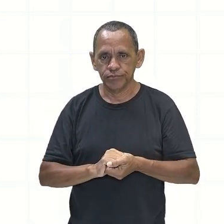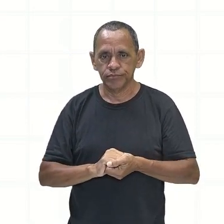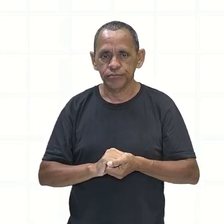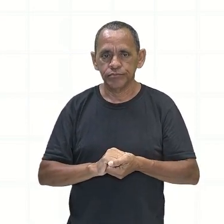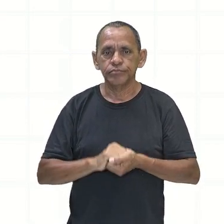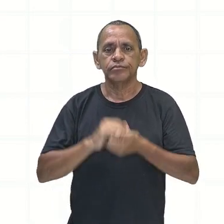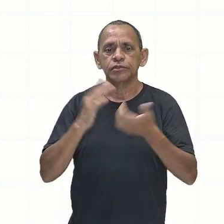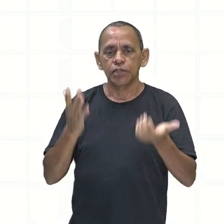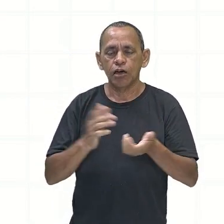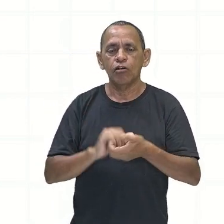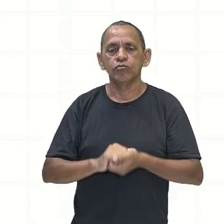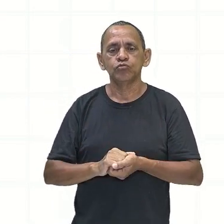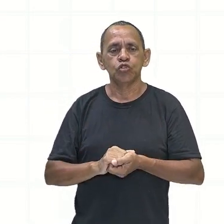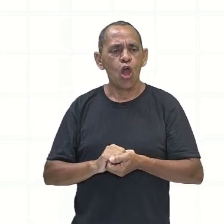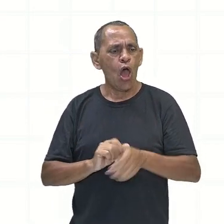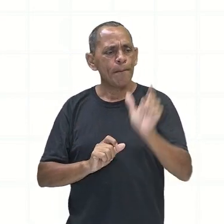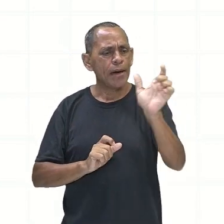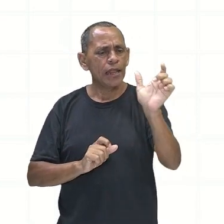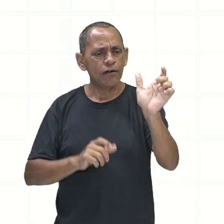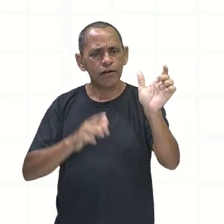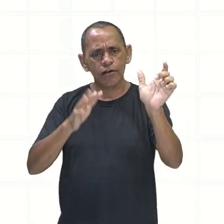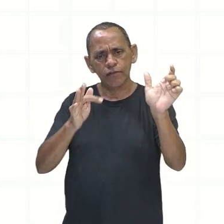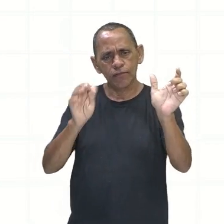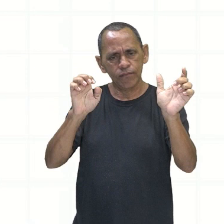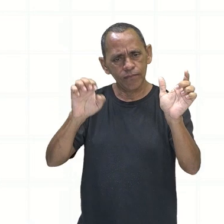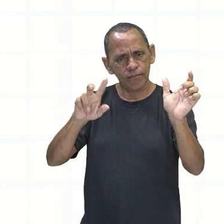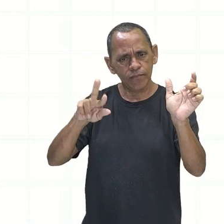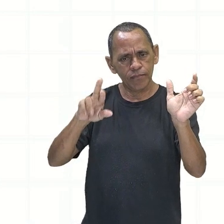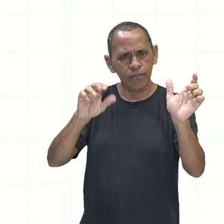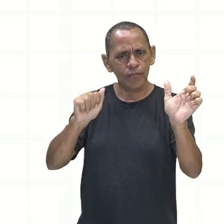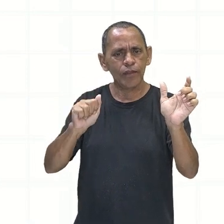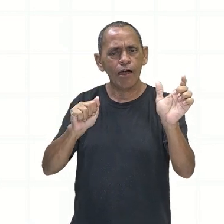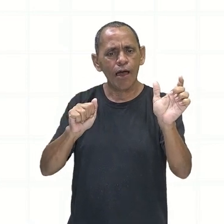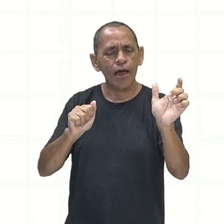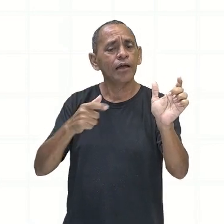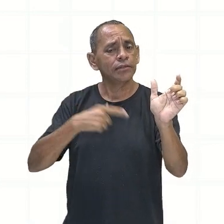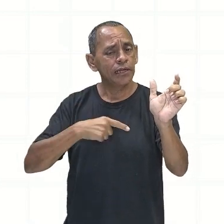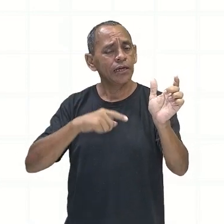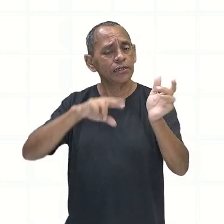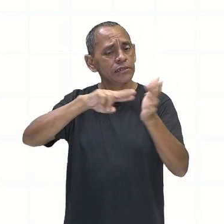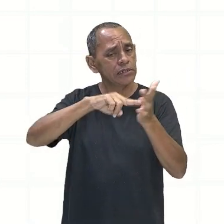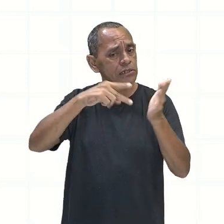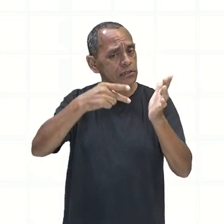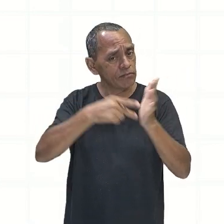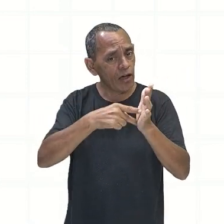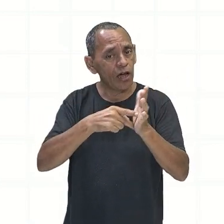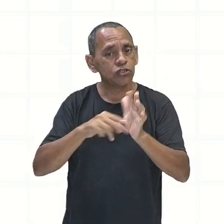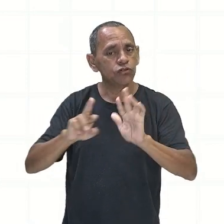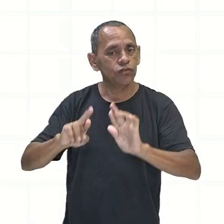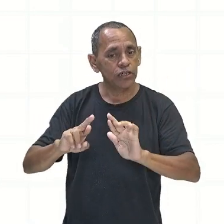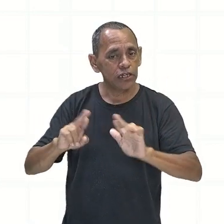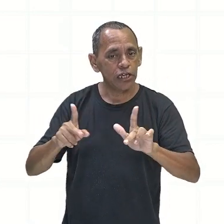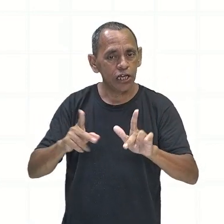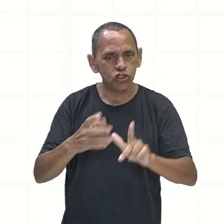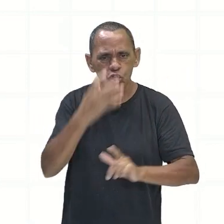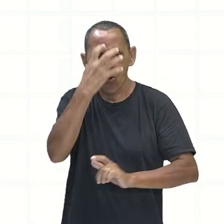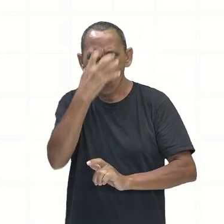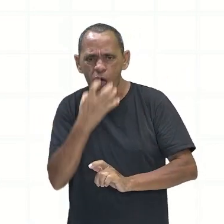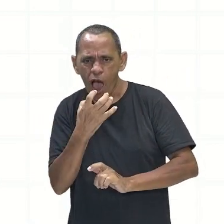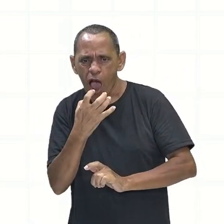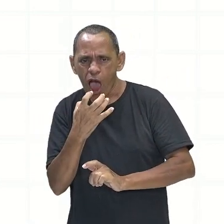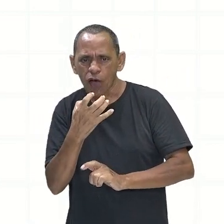ela ficar chateada, né? De ela ter ficado com raiva, né? Pelo